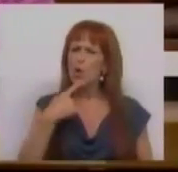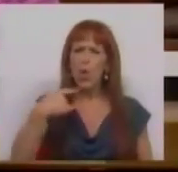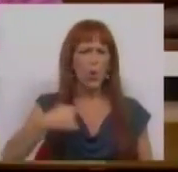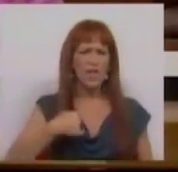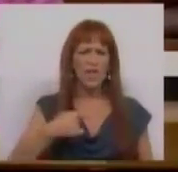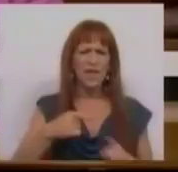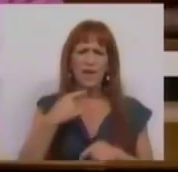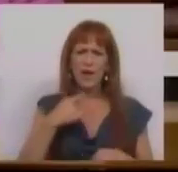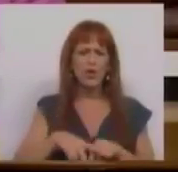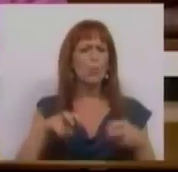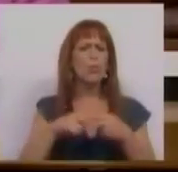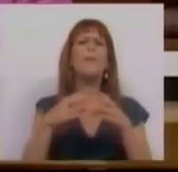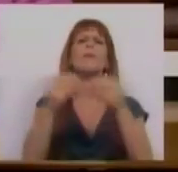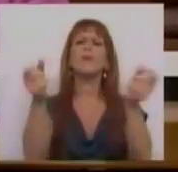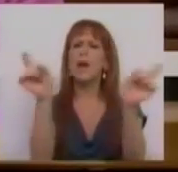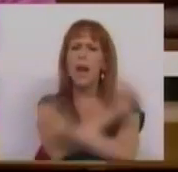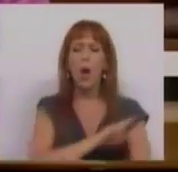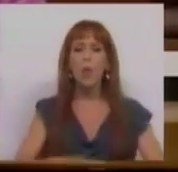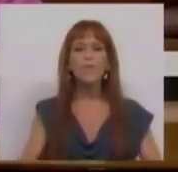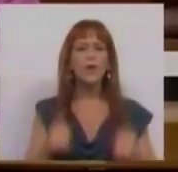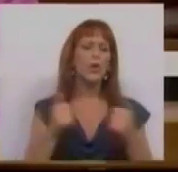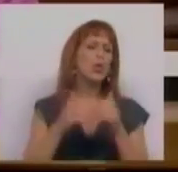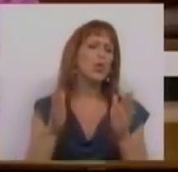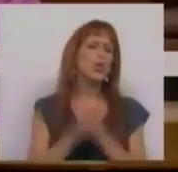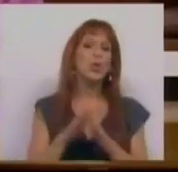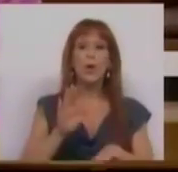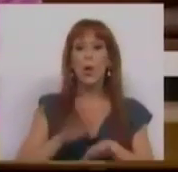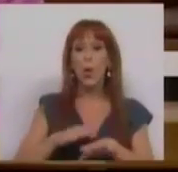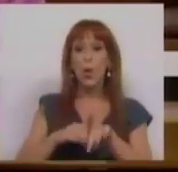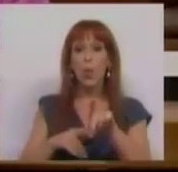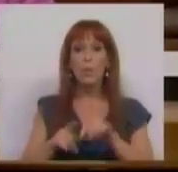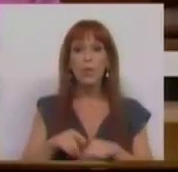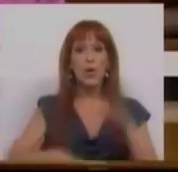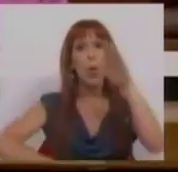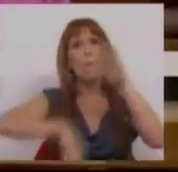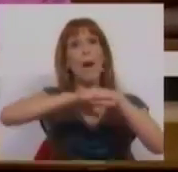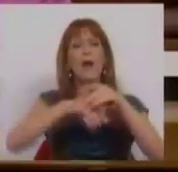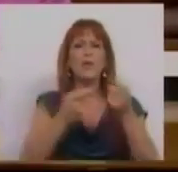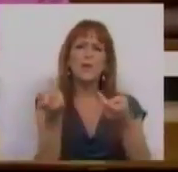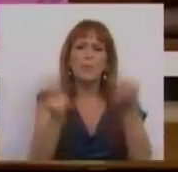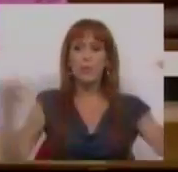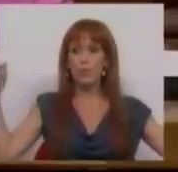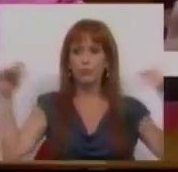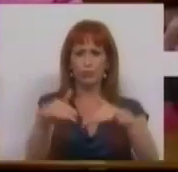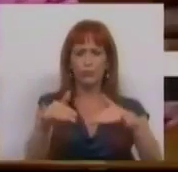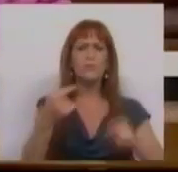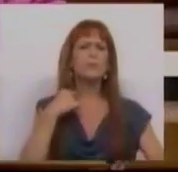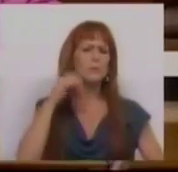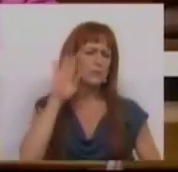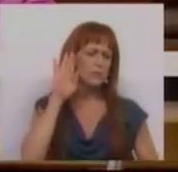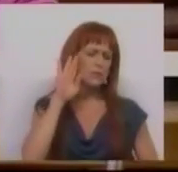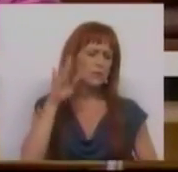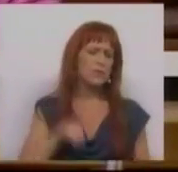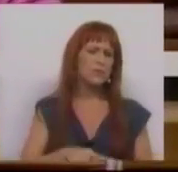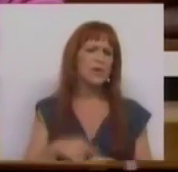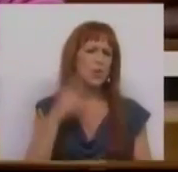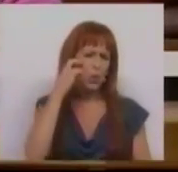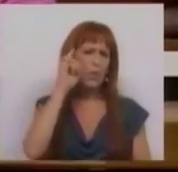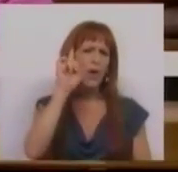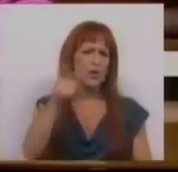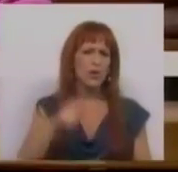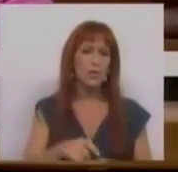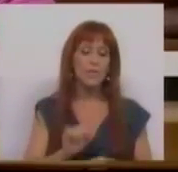dizer que o problema está resolvido e que tudo se deveu a um pico de afluência. Já sabemos o que